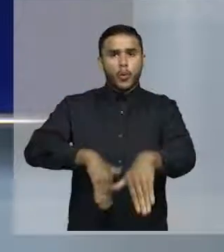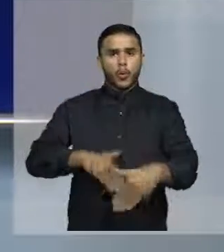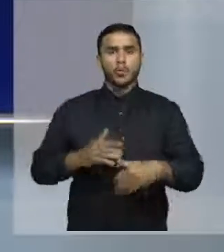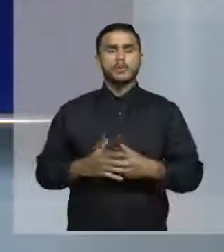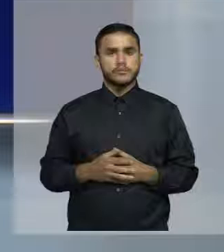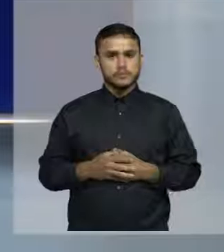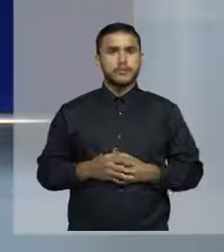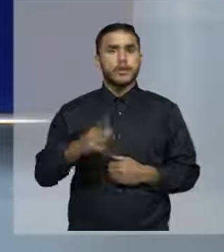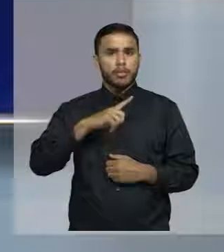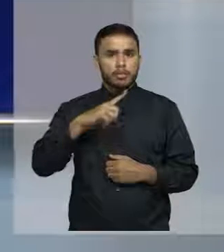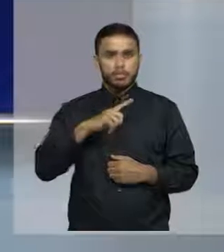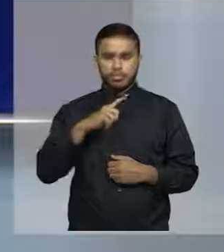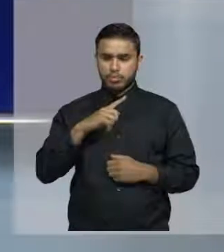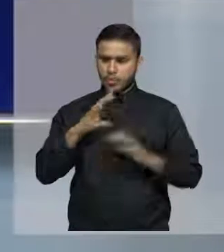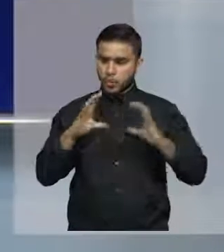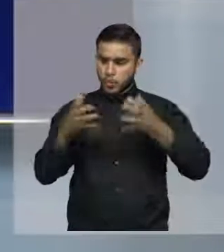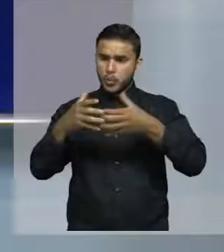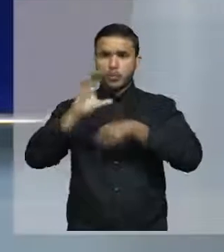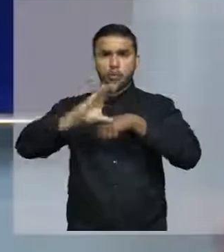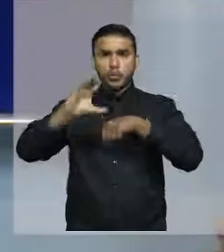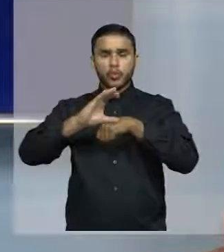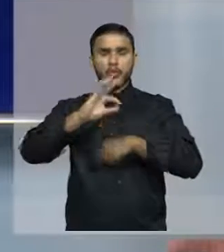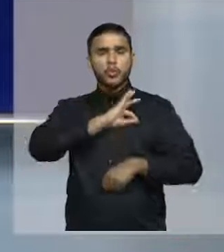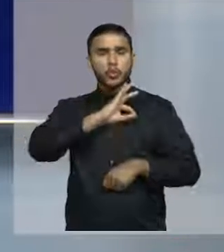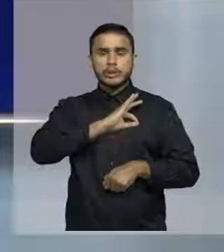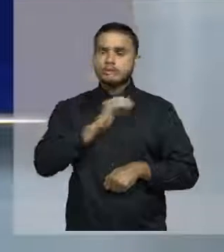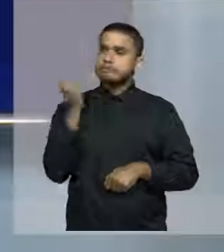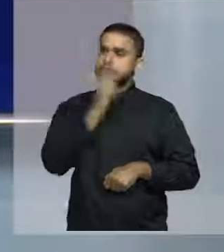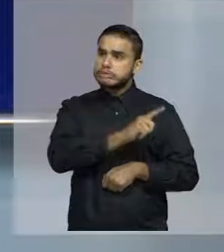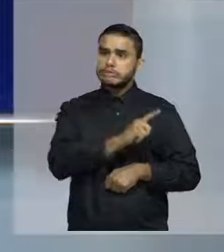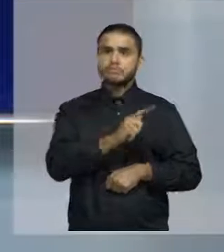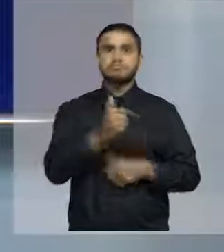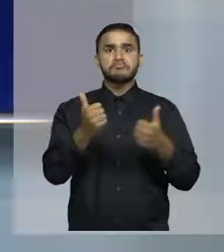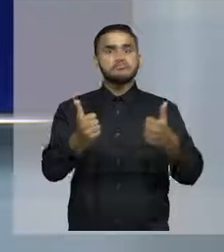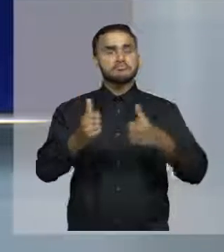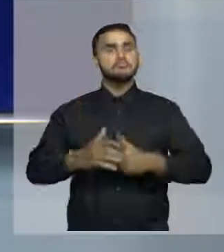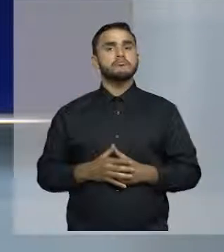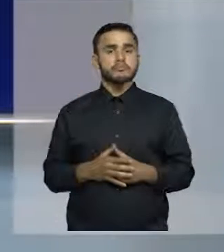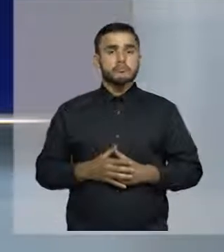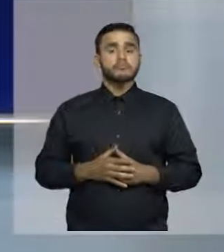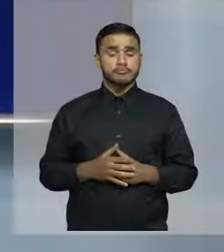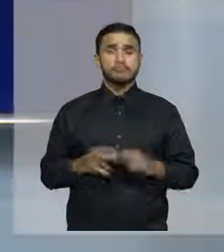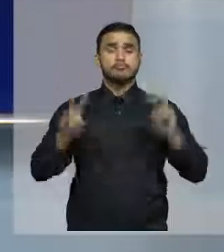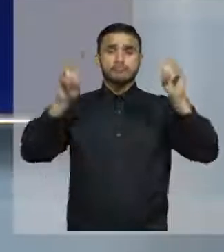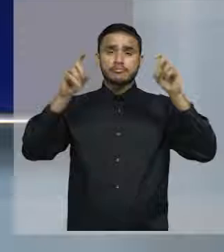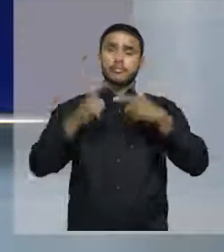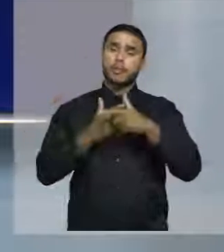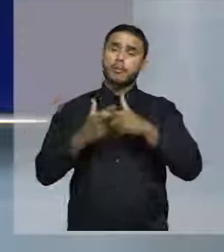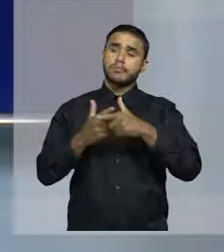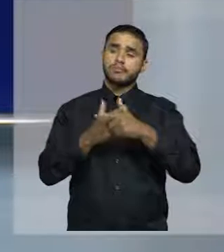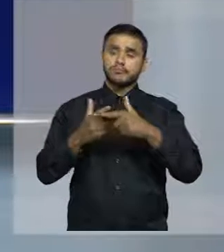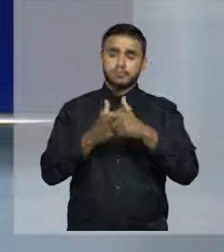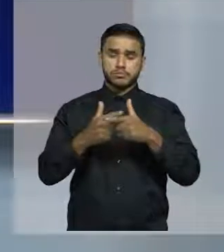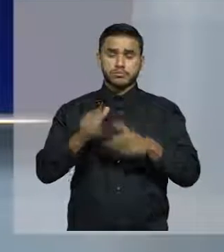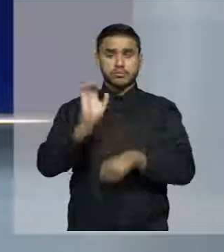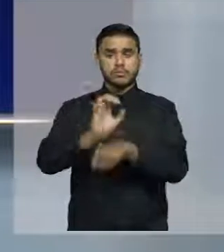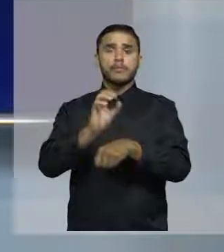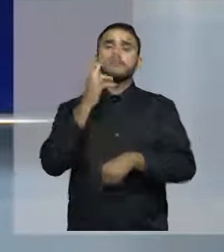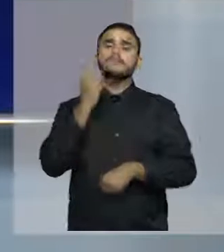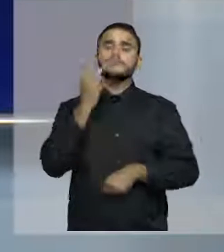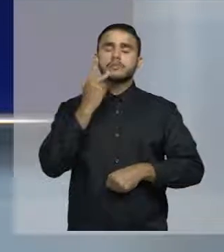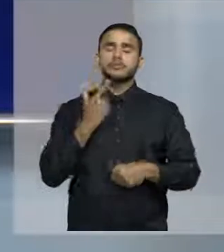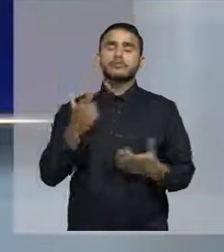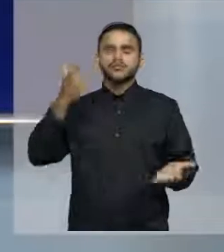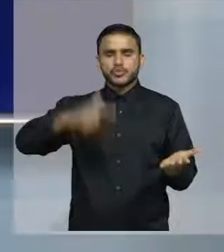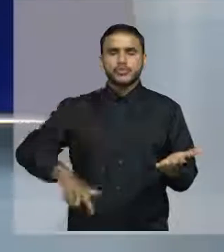da academia de polícia. É para discutirmos os vários aspectos de mais uma crise na segurança pública do Estado do Ceará,